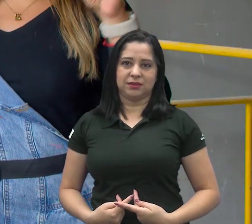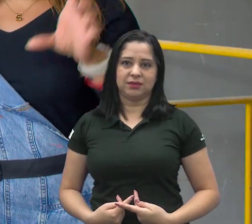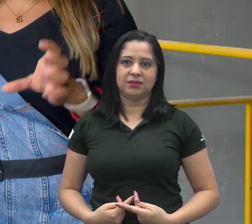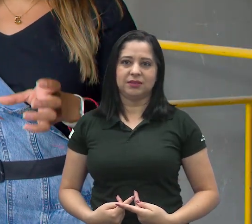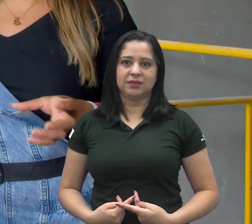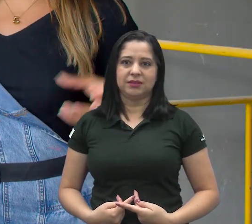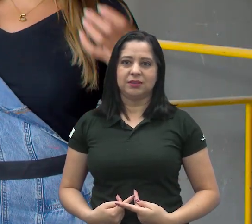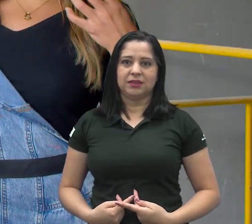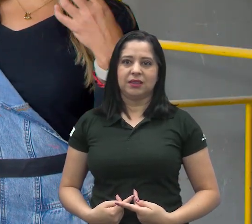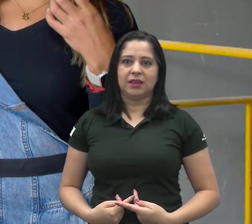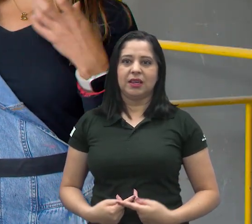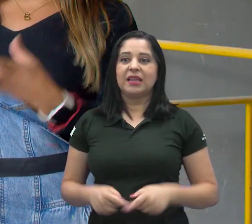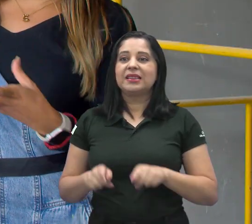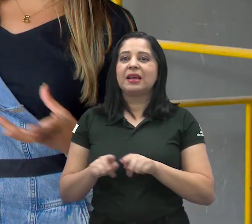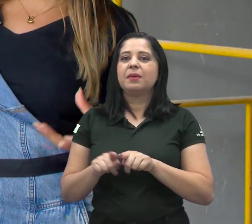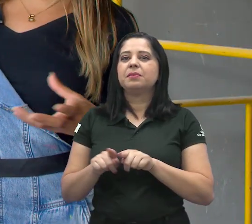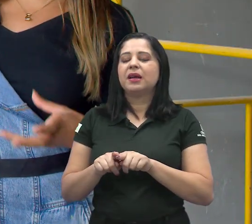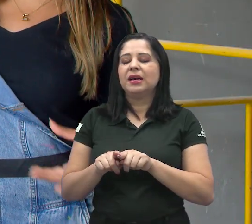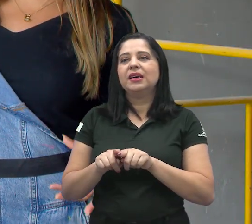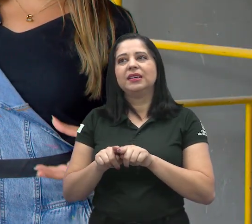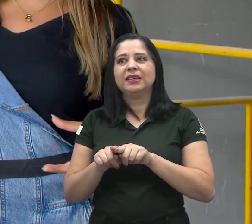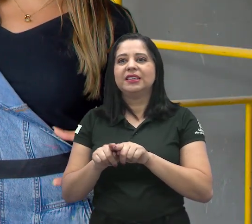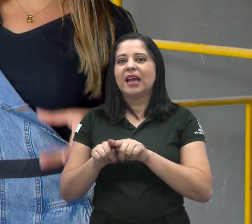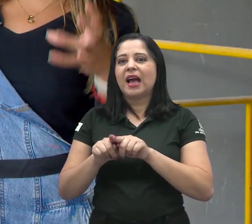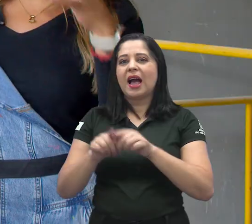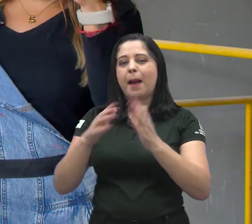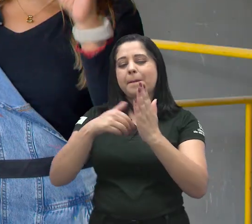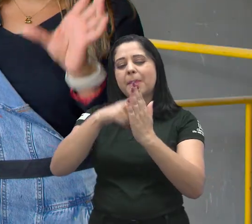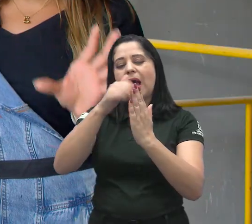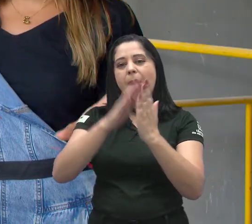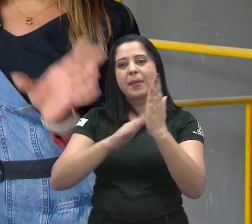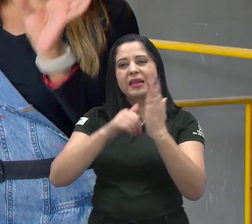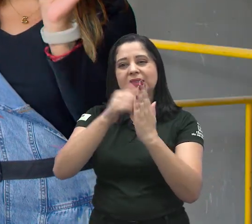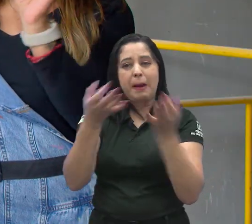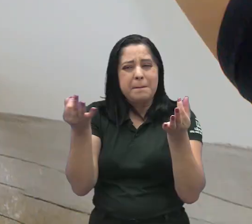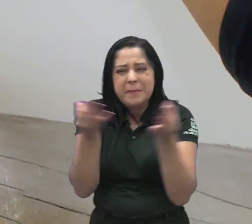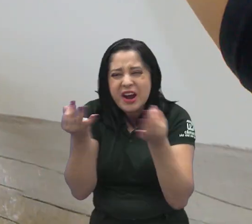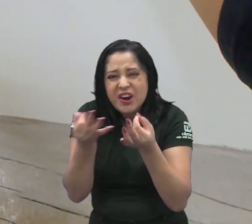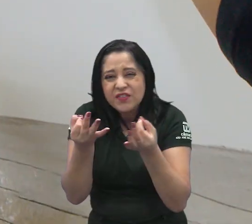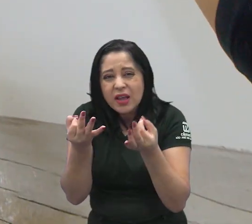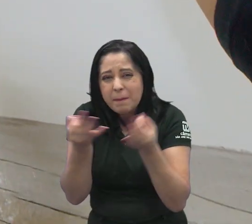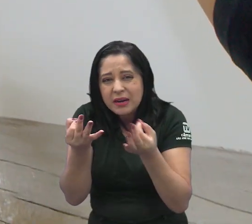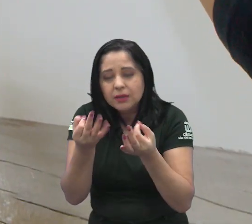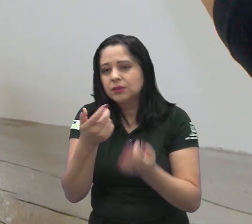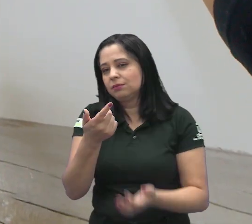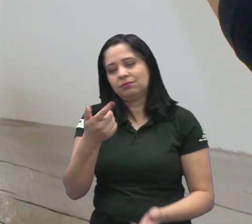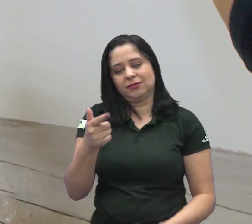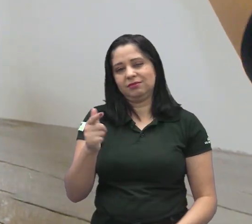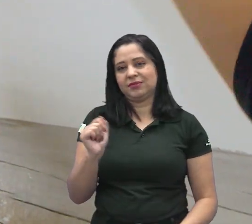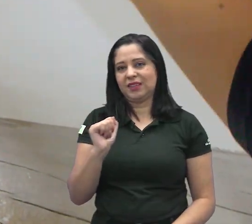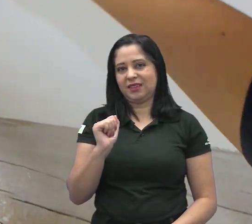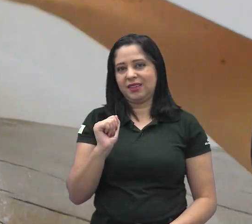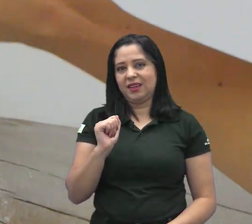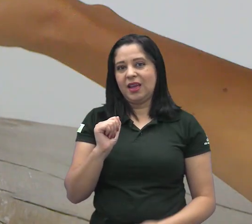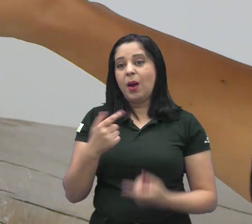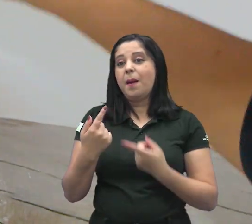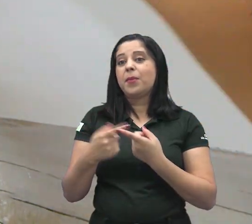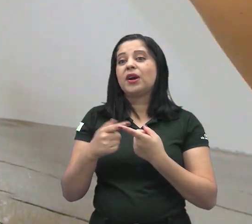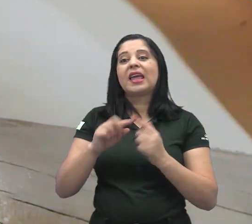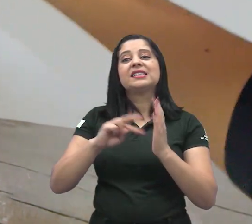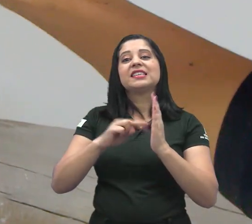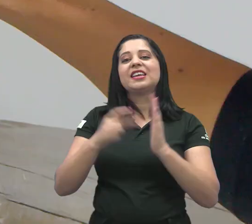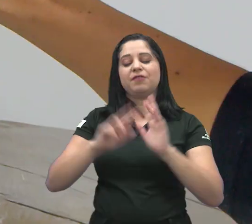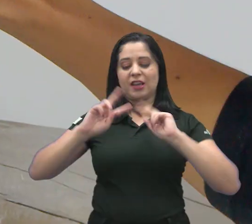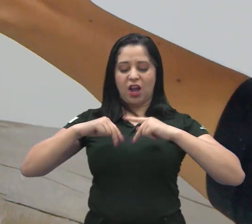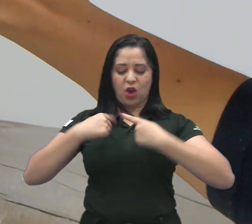a imperfeição da pintura que realmente traz esse vínculo, né? Não é perfeitinho ali impresso na parede. É para ver que foi alguém que colocou o